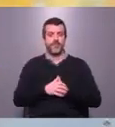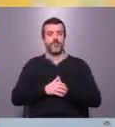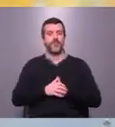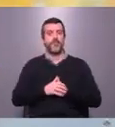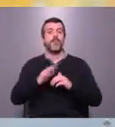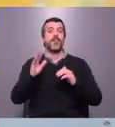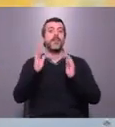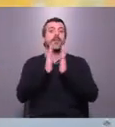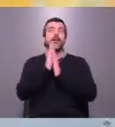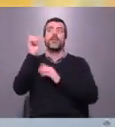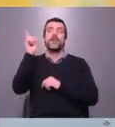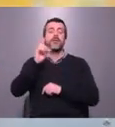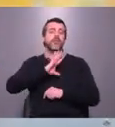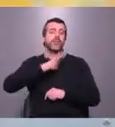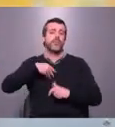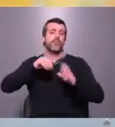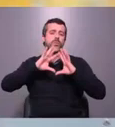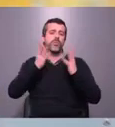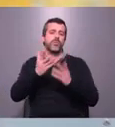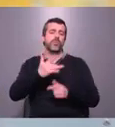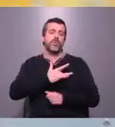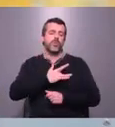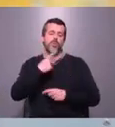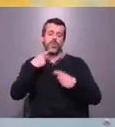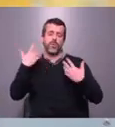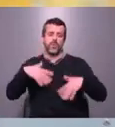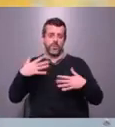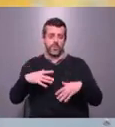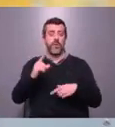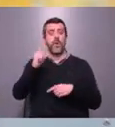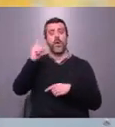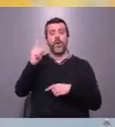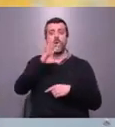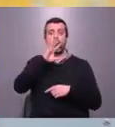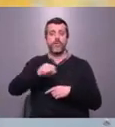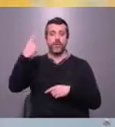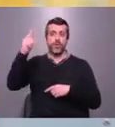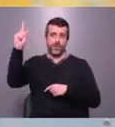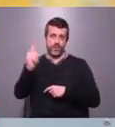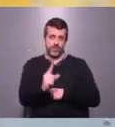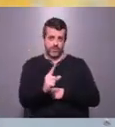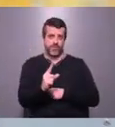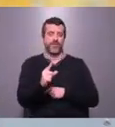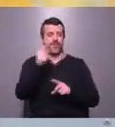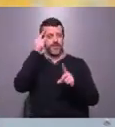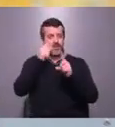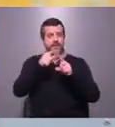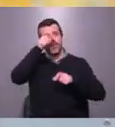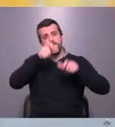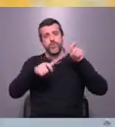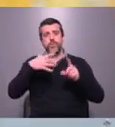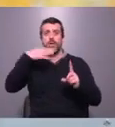For Jesus so loved the world that he gave his only Son, so that everyone who believes in